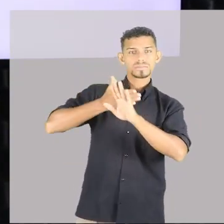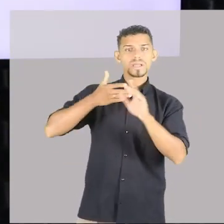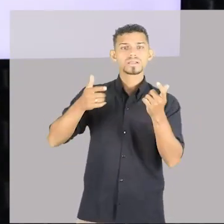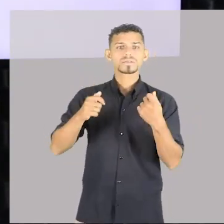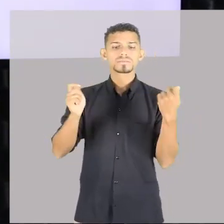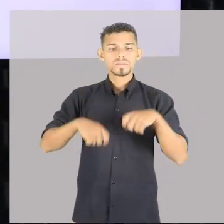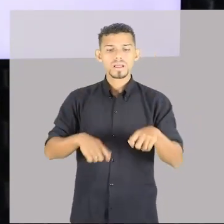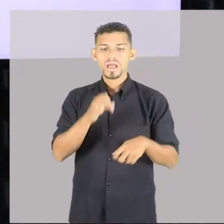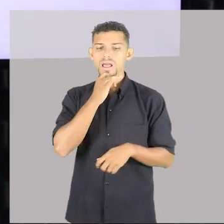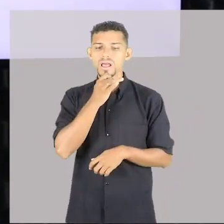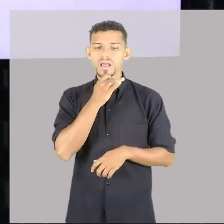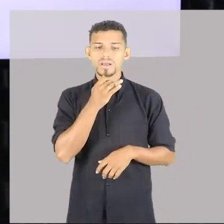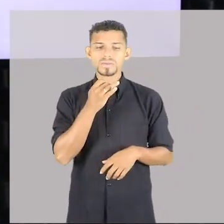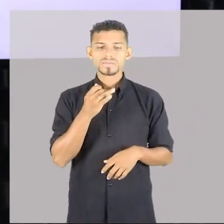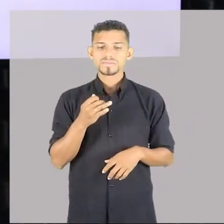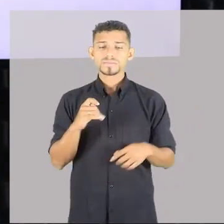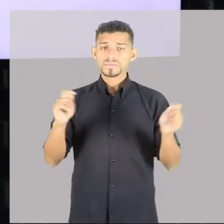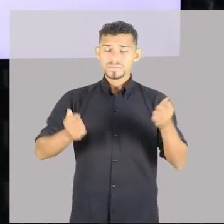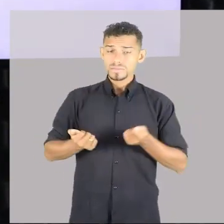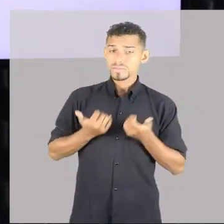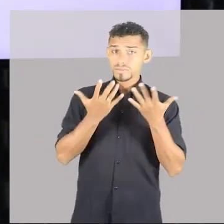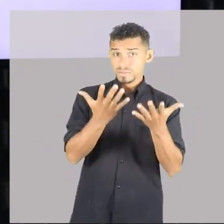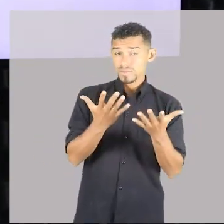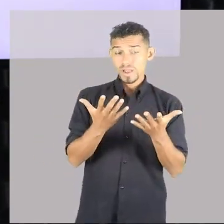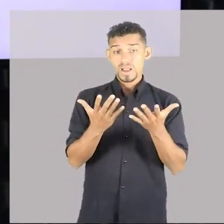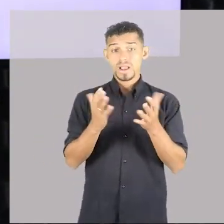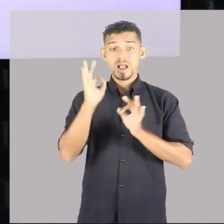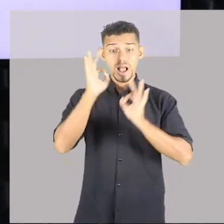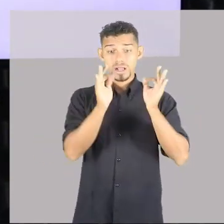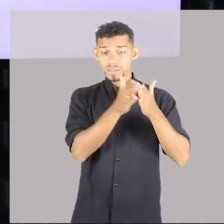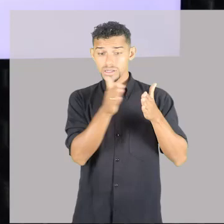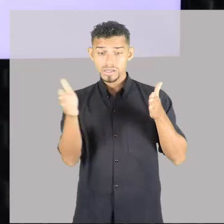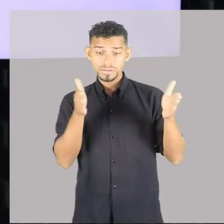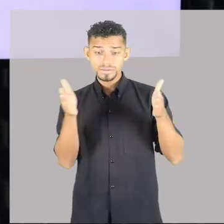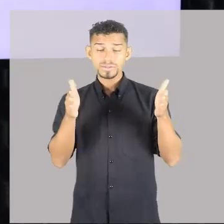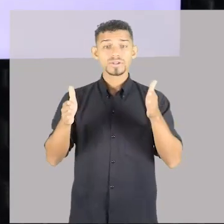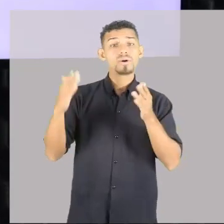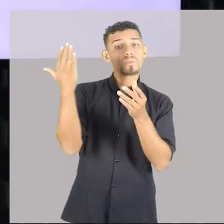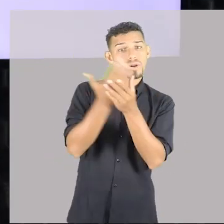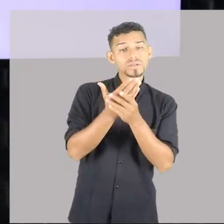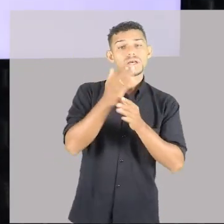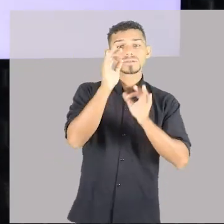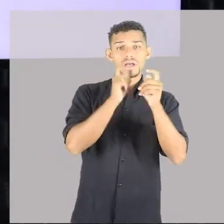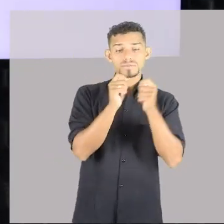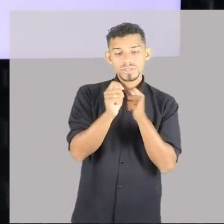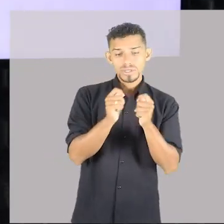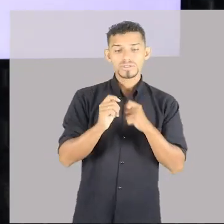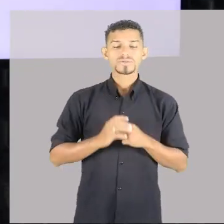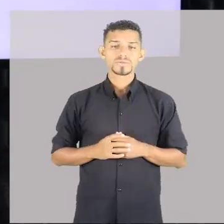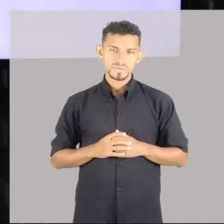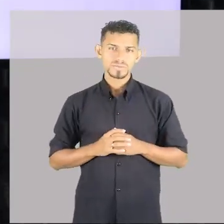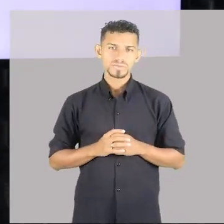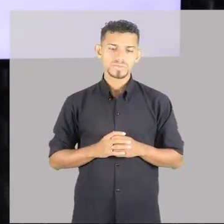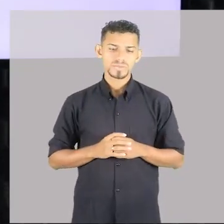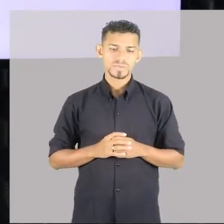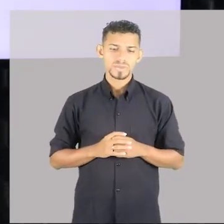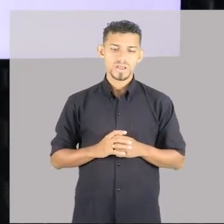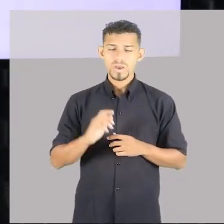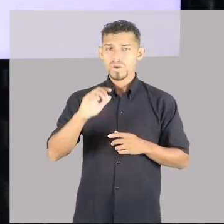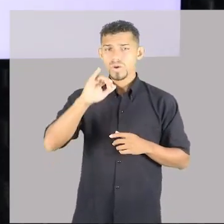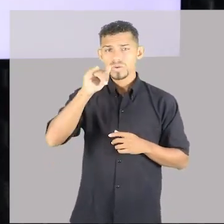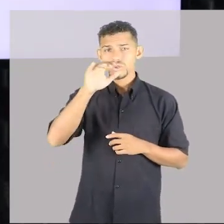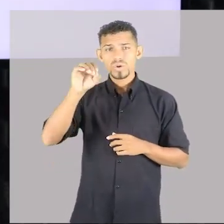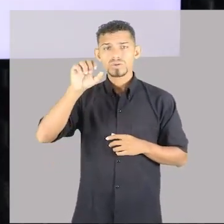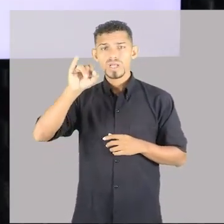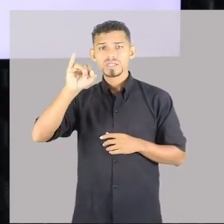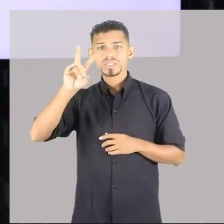deferiu, que proferiu a decisão no processo administrativo. Então, João da Silva teve